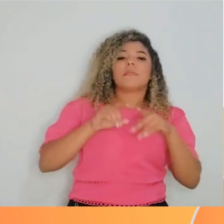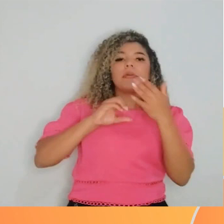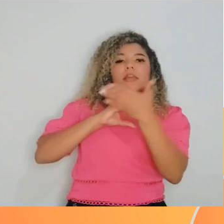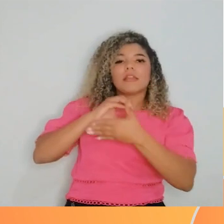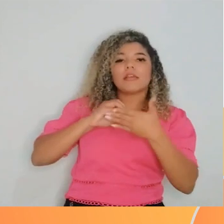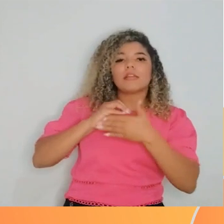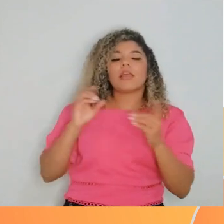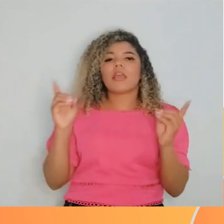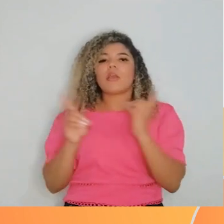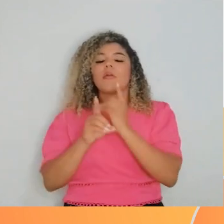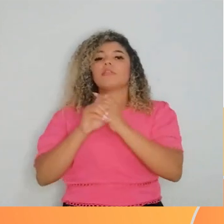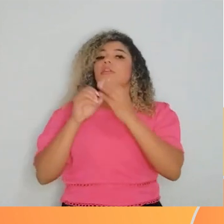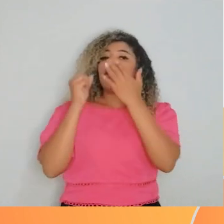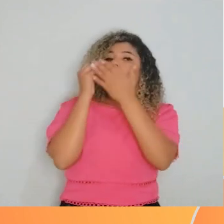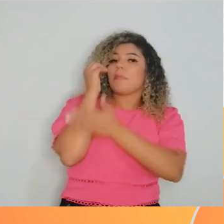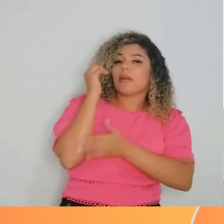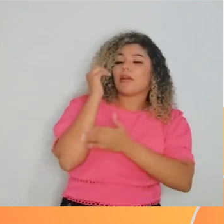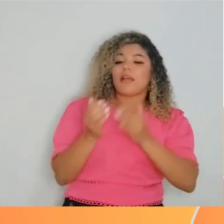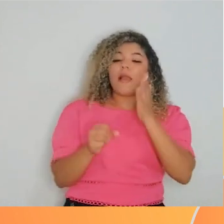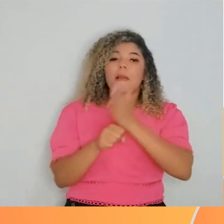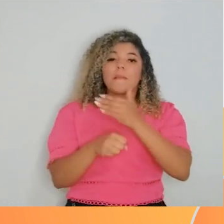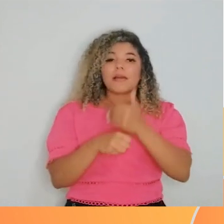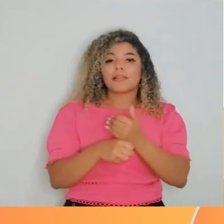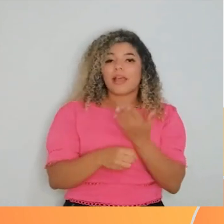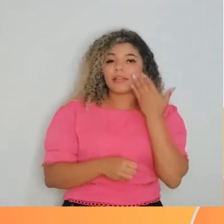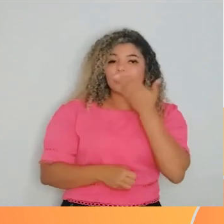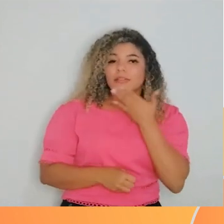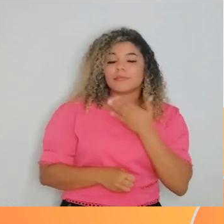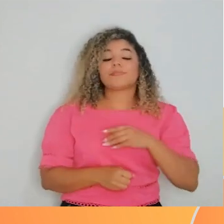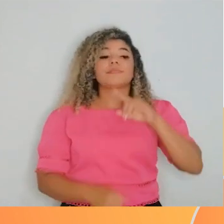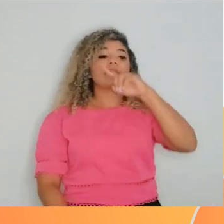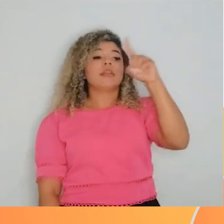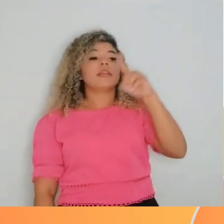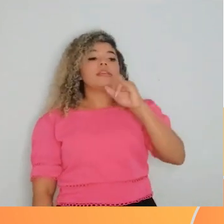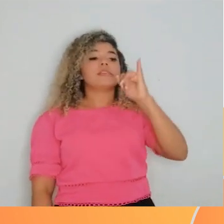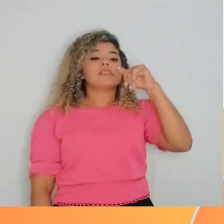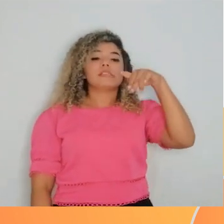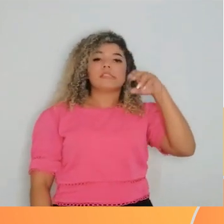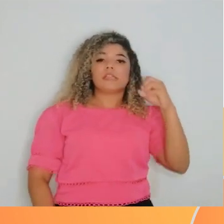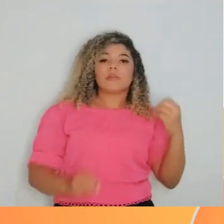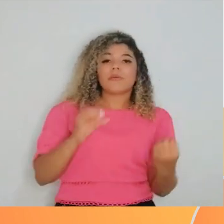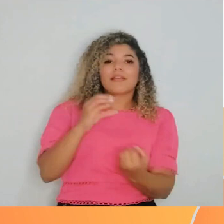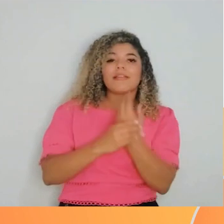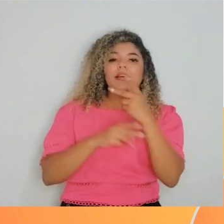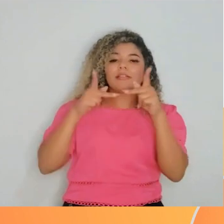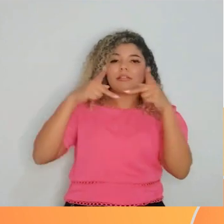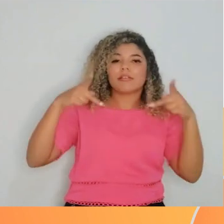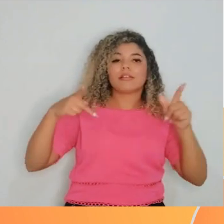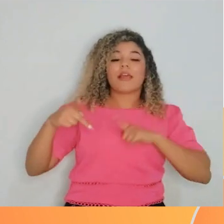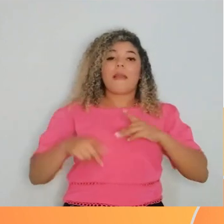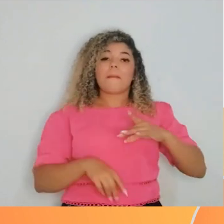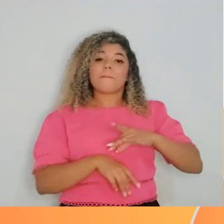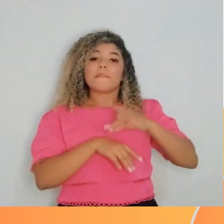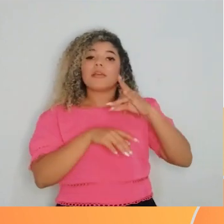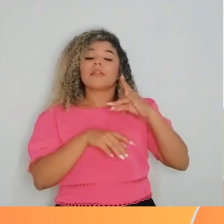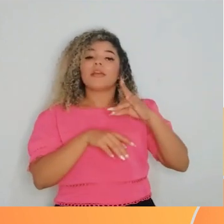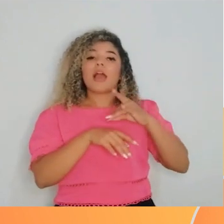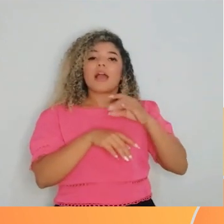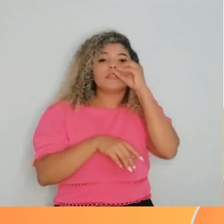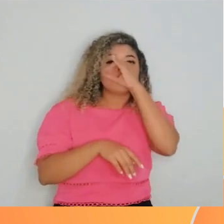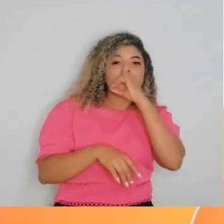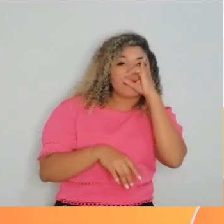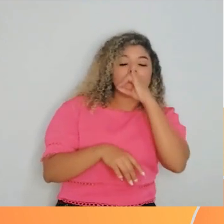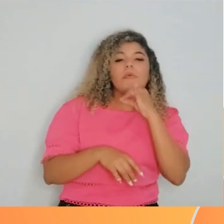no abacaxi, na batata doce. Zinco, participa da produção de proteínas, está presente na carne de porco, iogurte